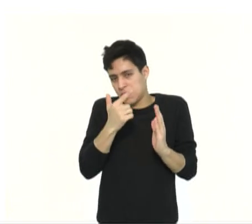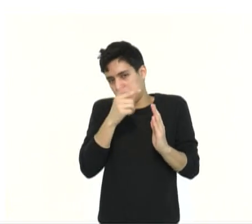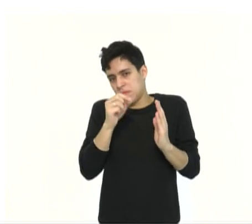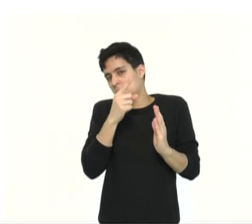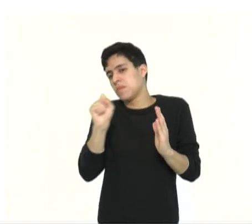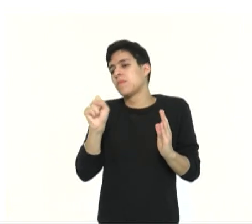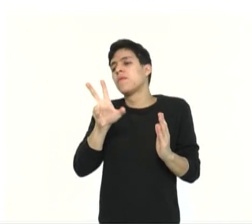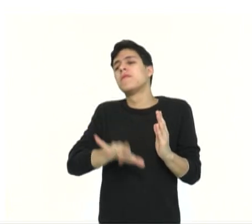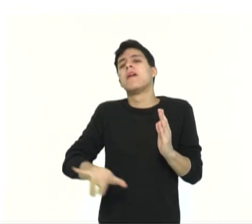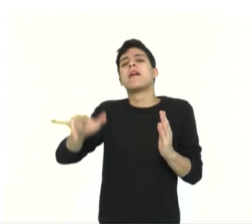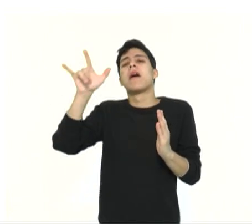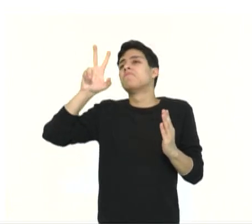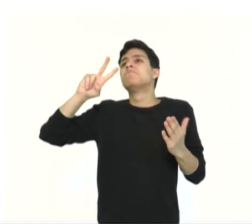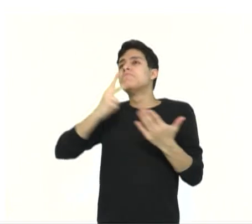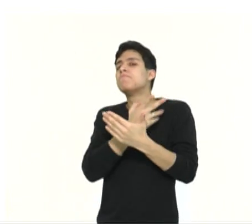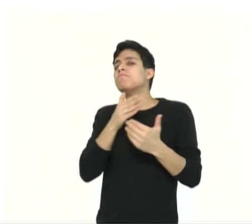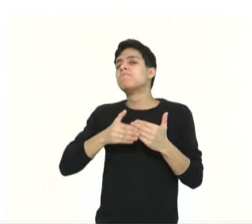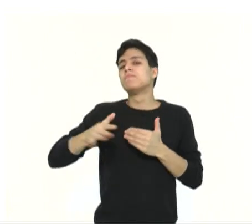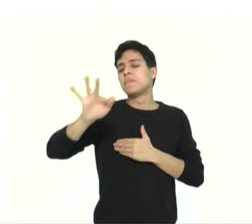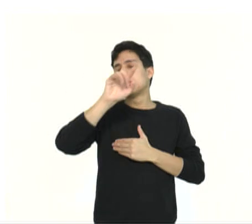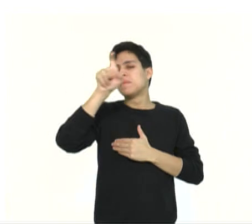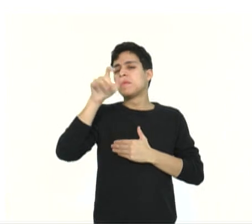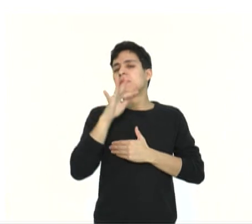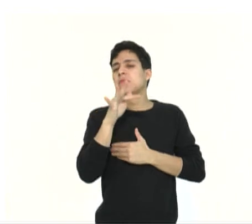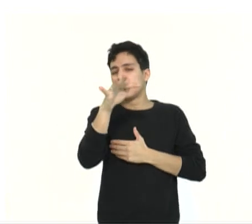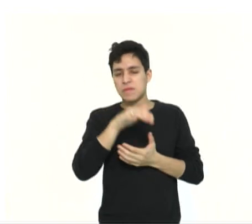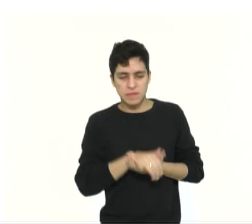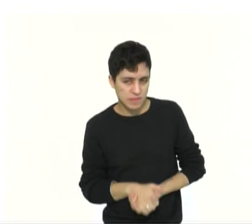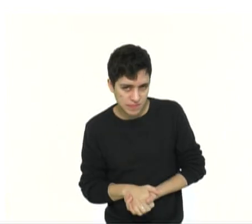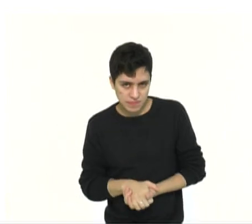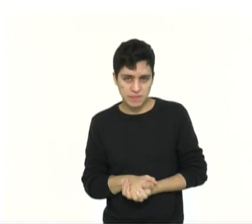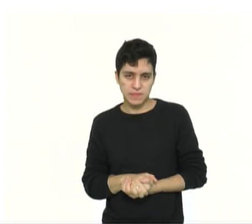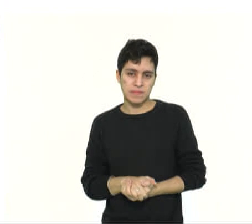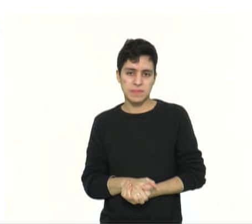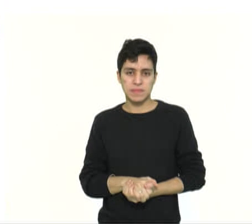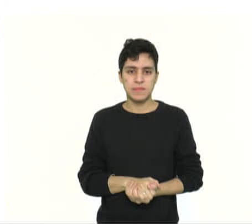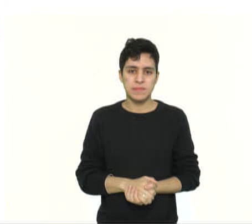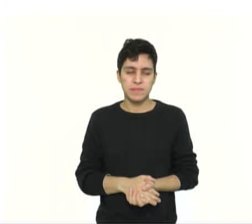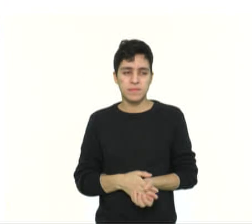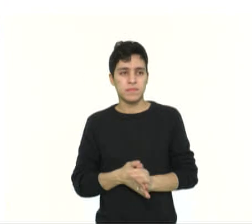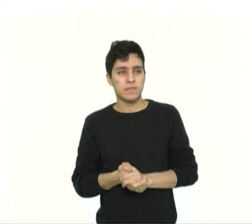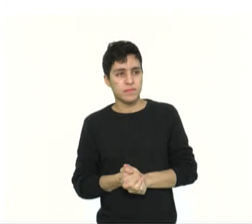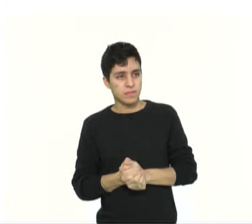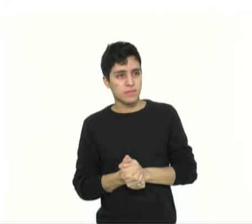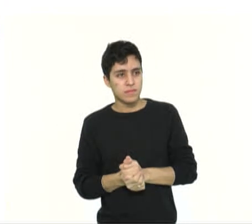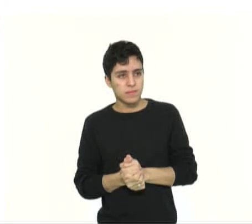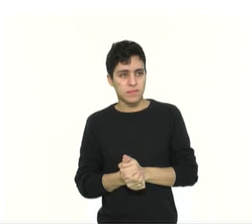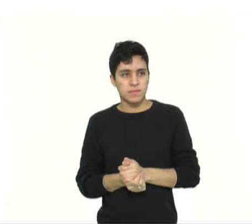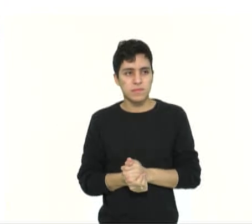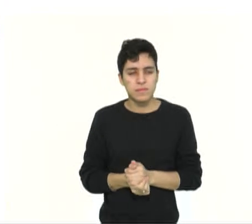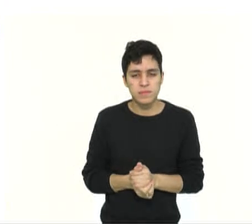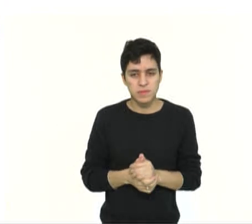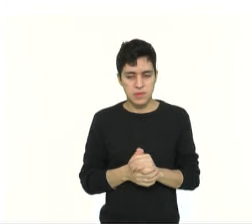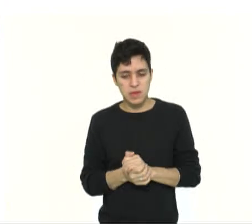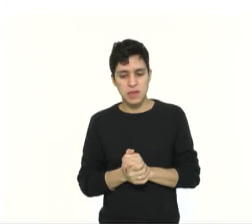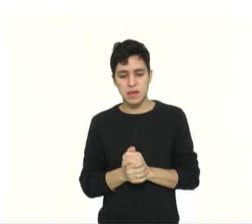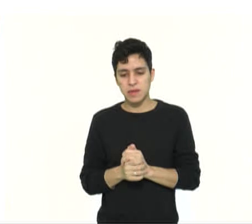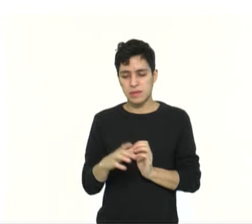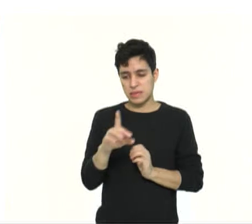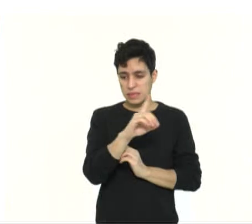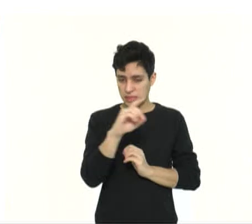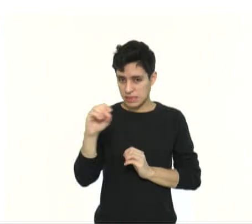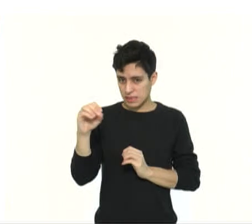tese, um posicionamento sobre um tema normalmente polêmico, que está em alta ou sempre é debatido quando é colocado